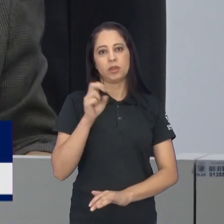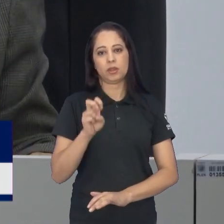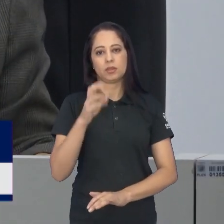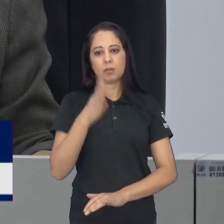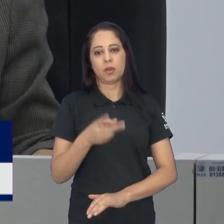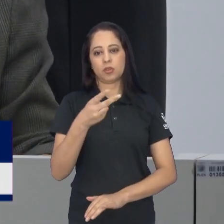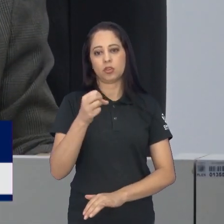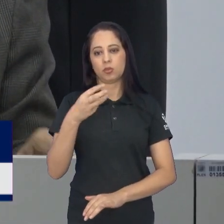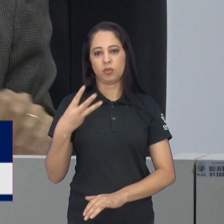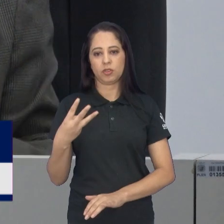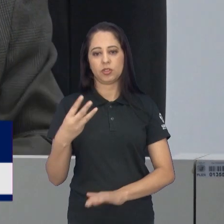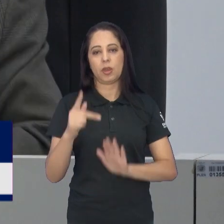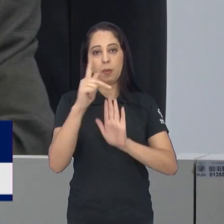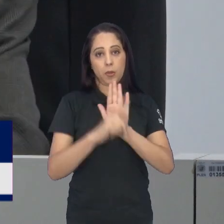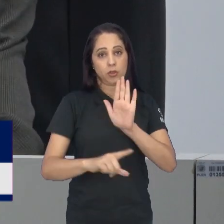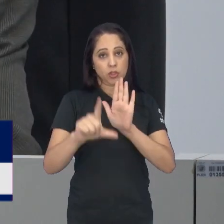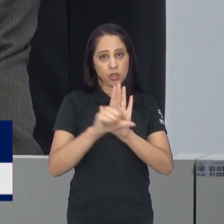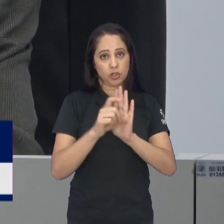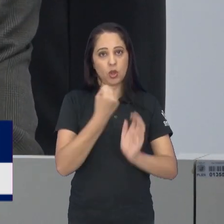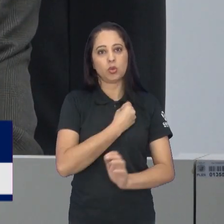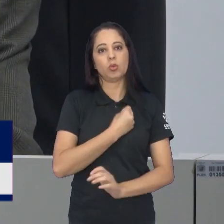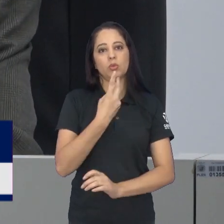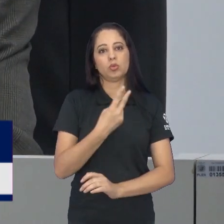6185/2023. Projeto de lei número